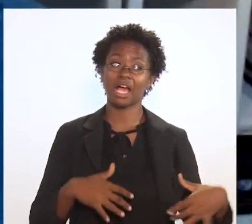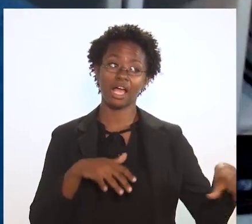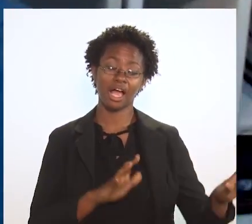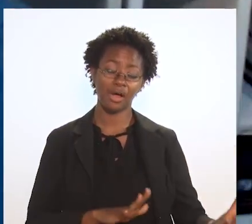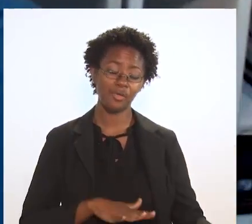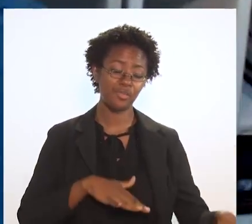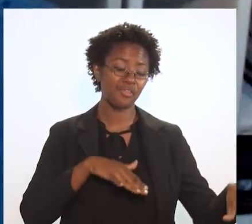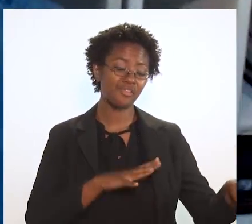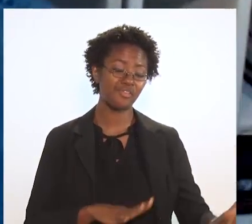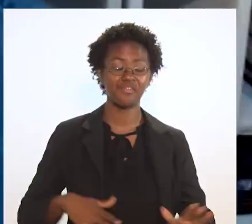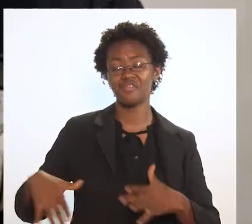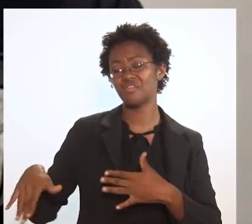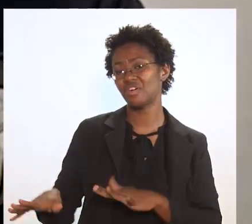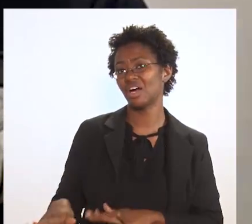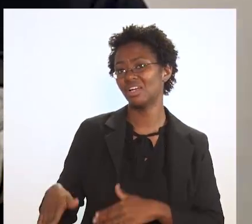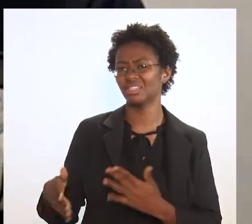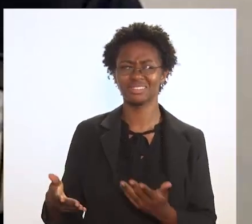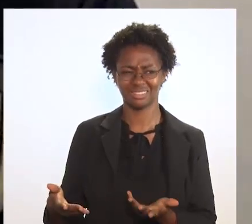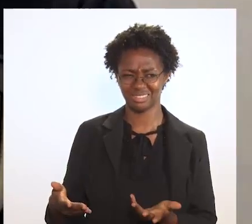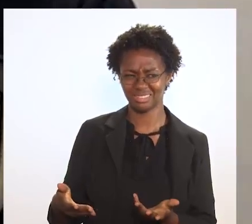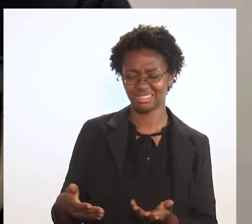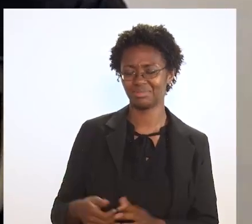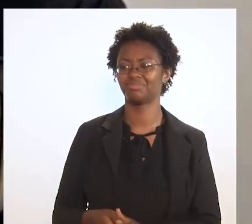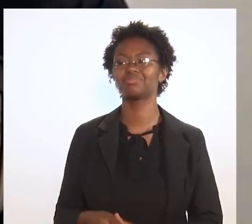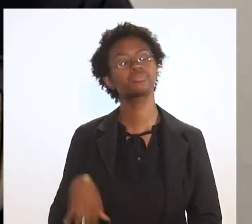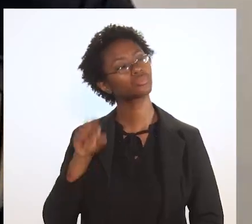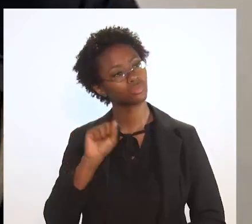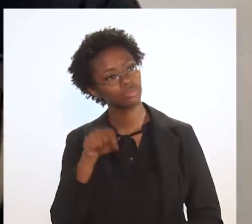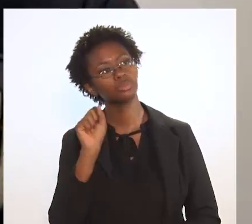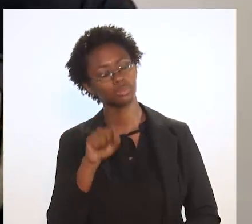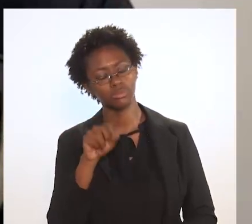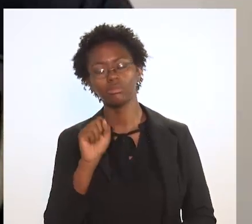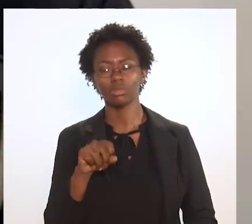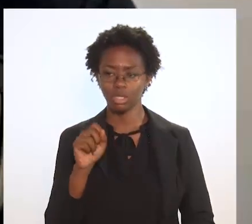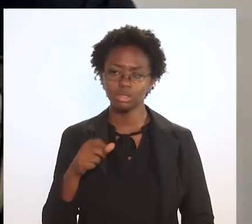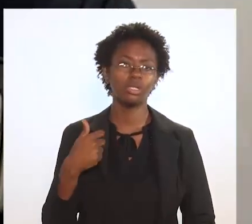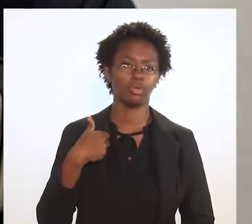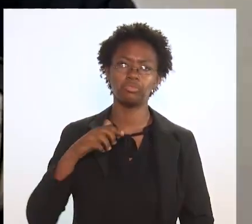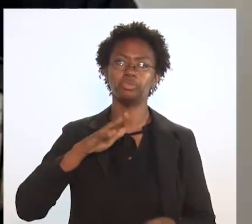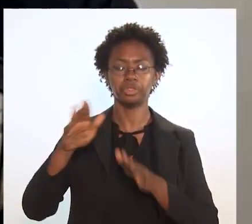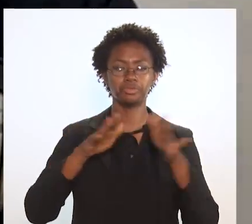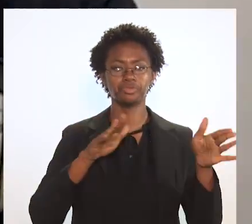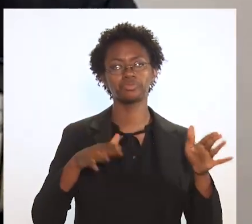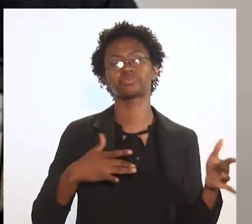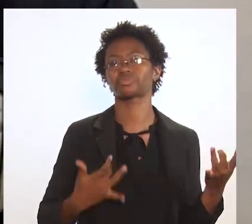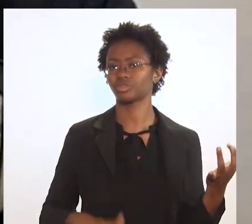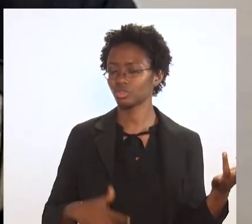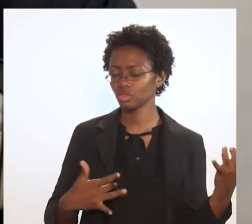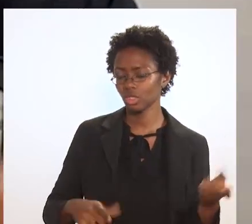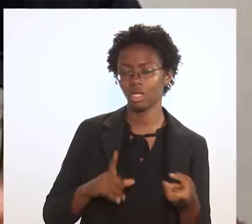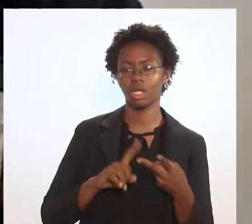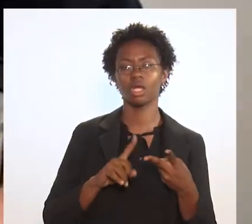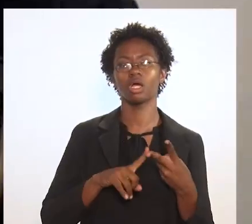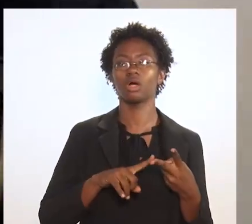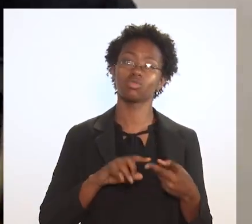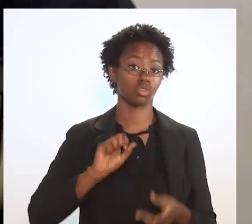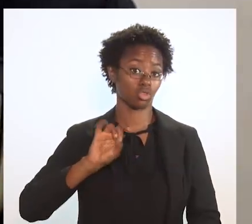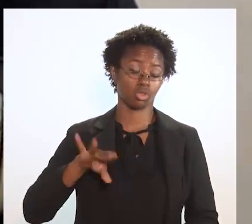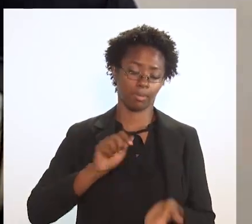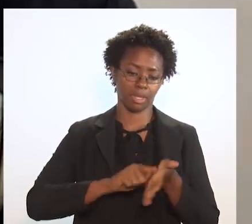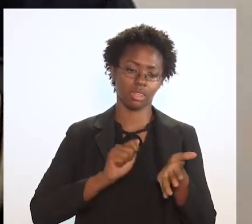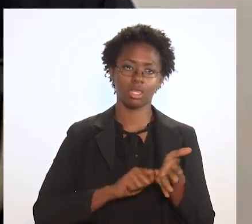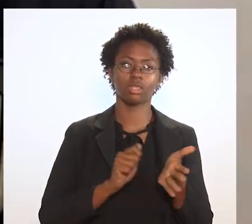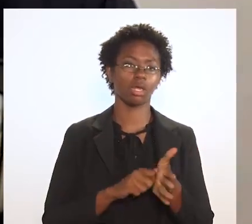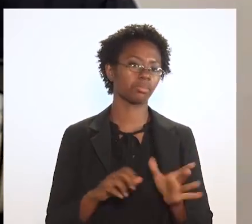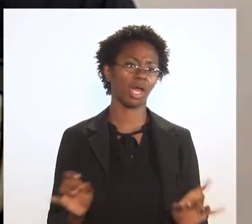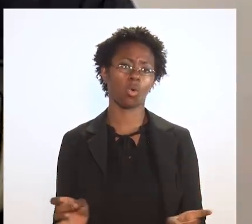havaiana. E aí a gente foi tocar violão, cavaquinho, violão mais para